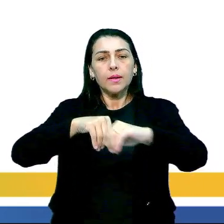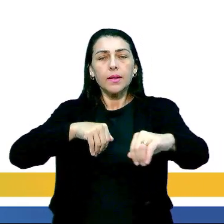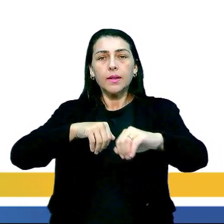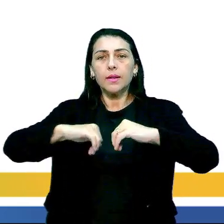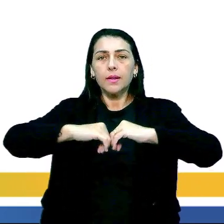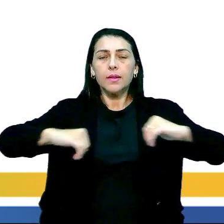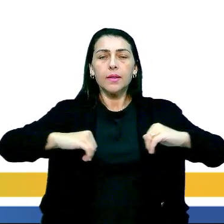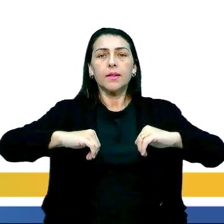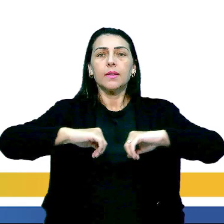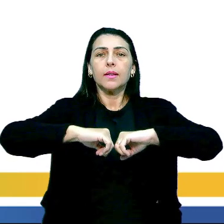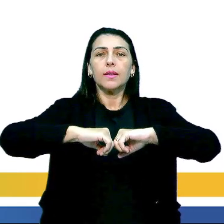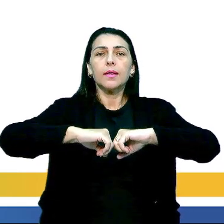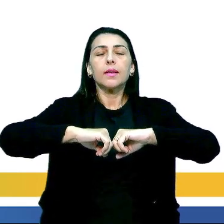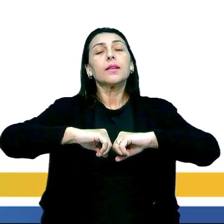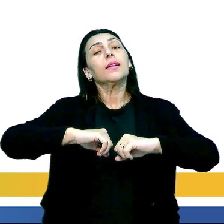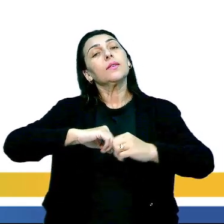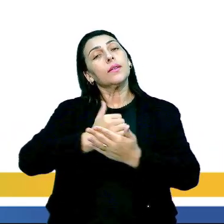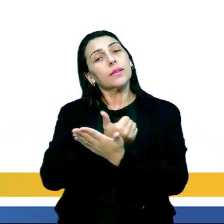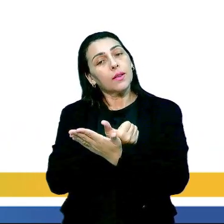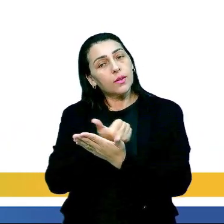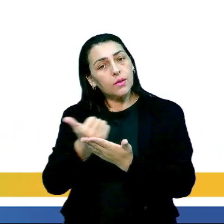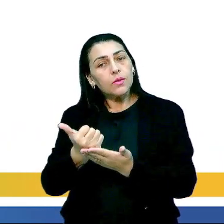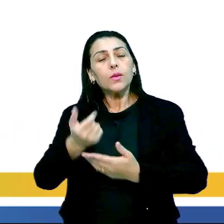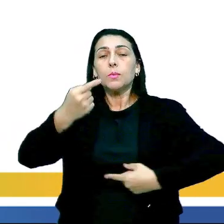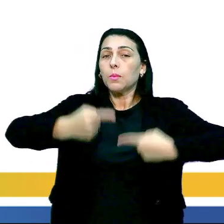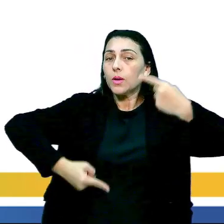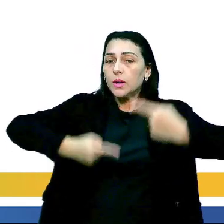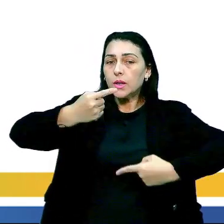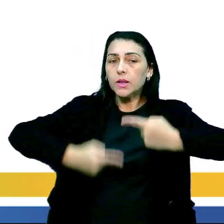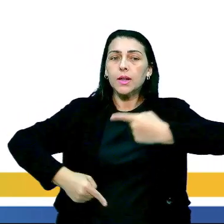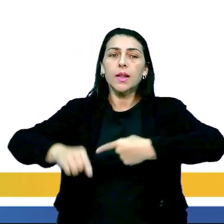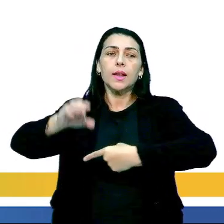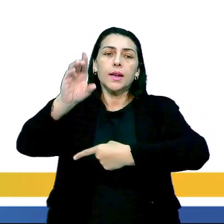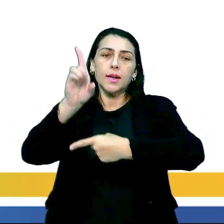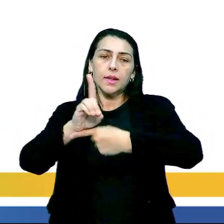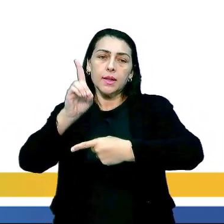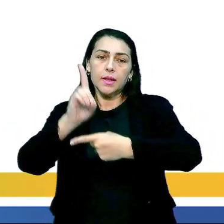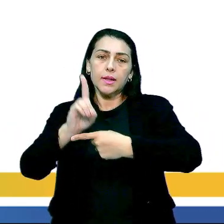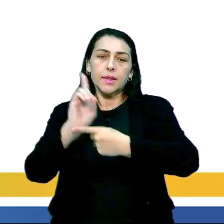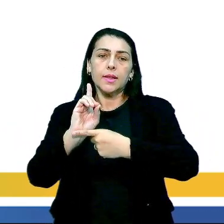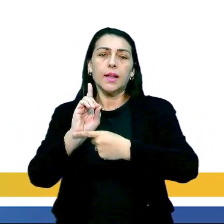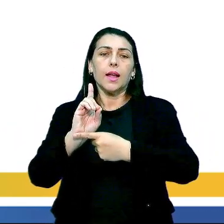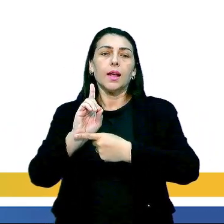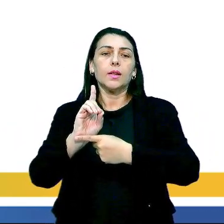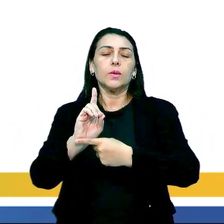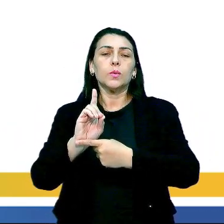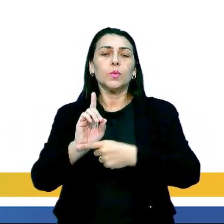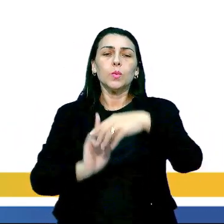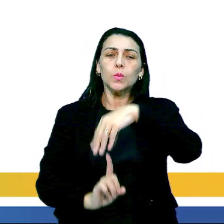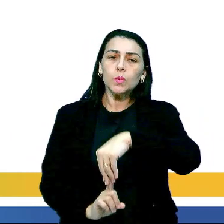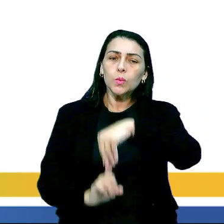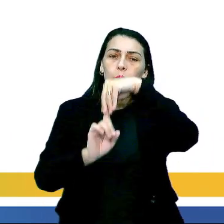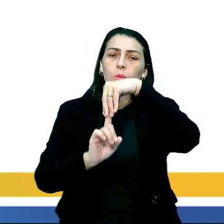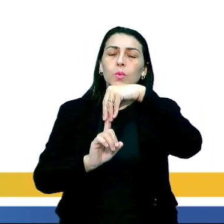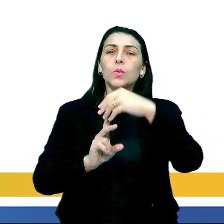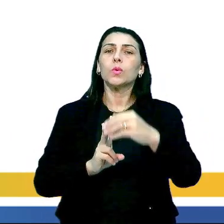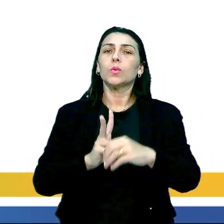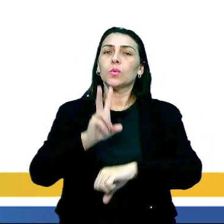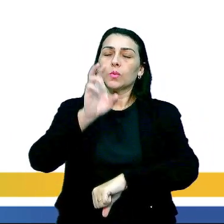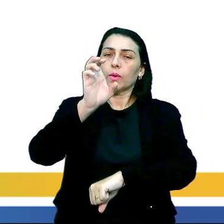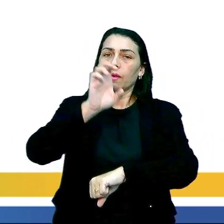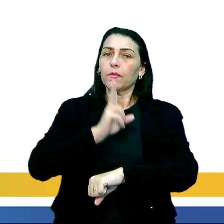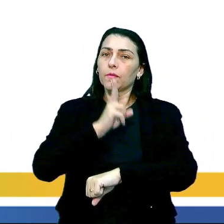Letra C, fragmentação das ações políticas. Letra D, centralização do